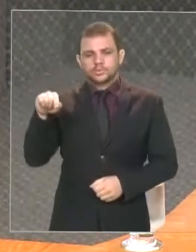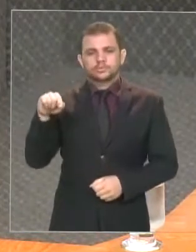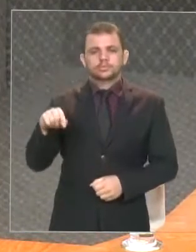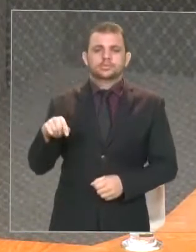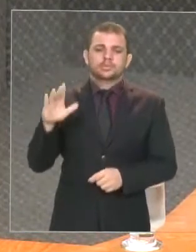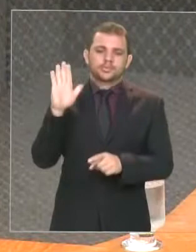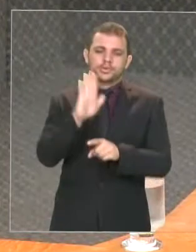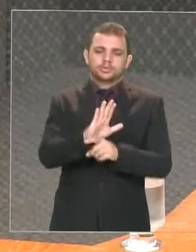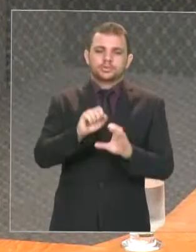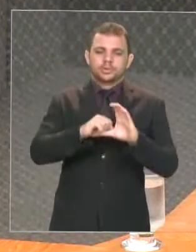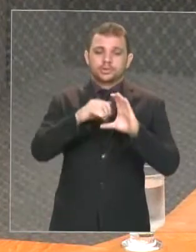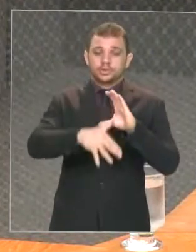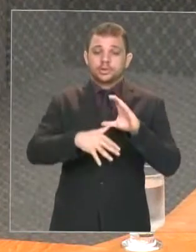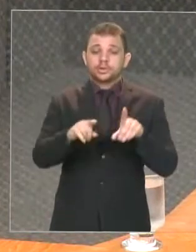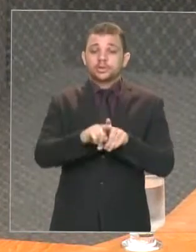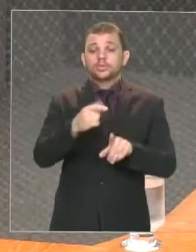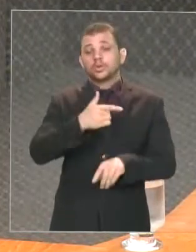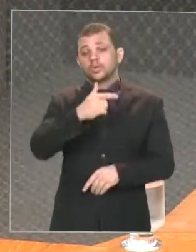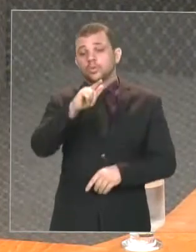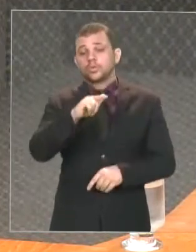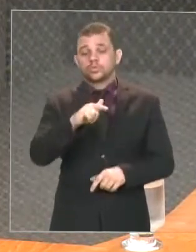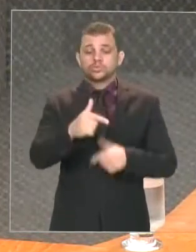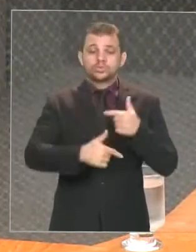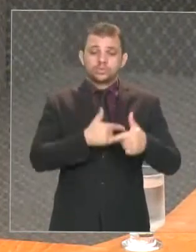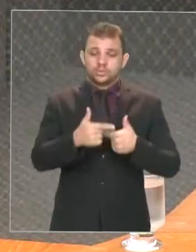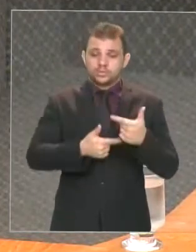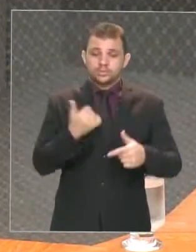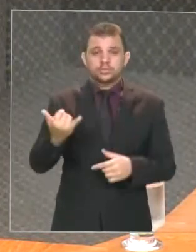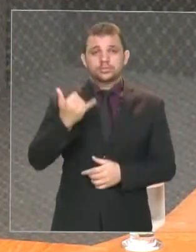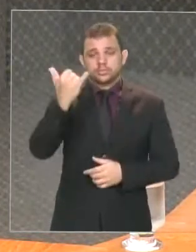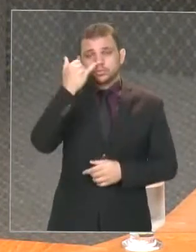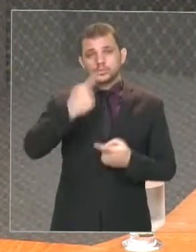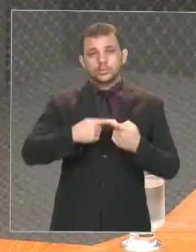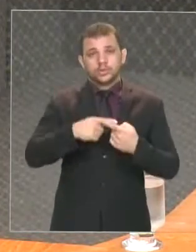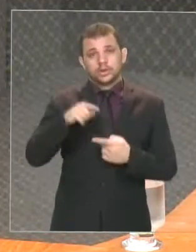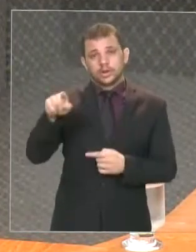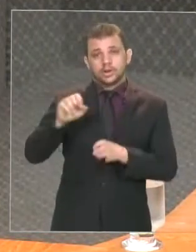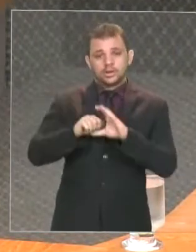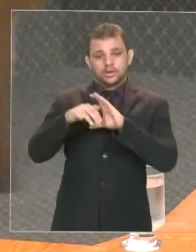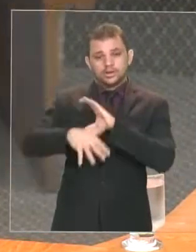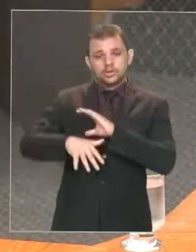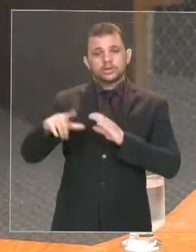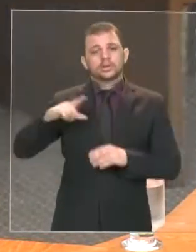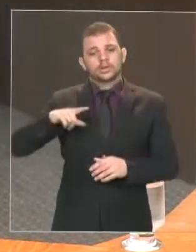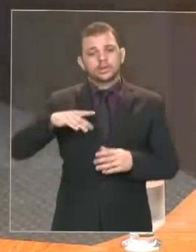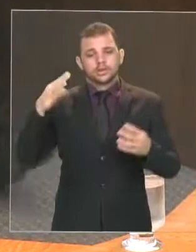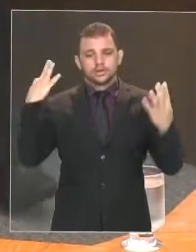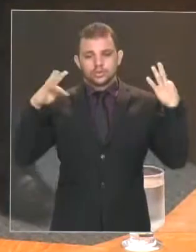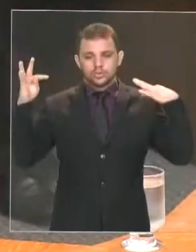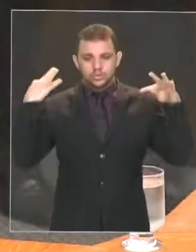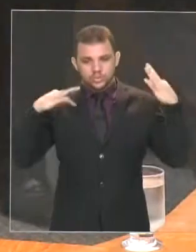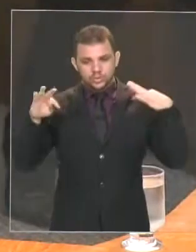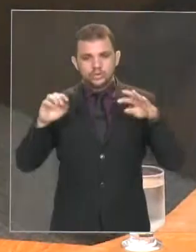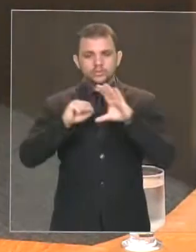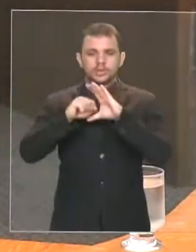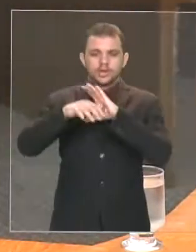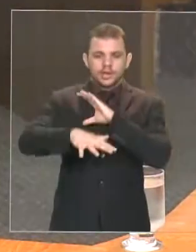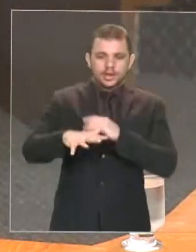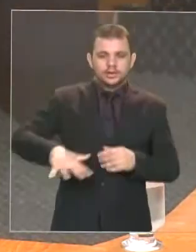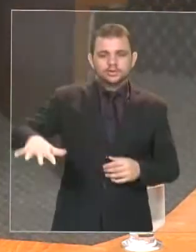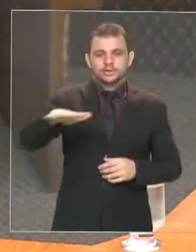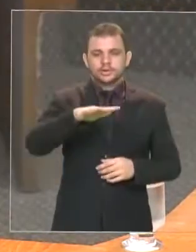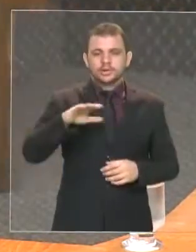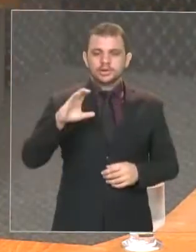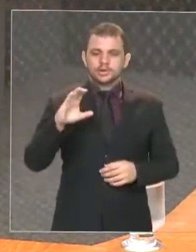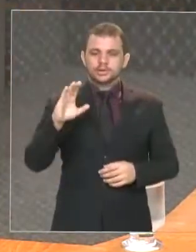para o município, que é um município turístico, que tem a vocação turística das cachoeiras, da Chapada das Mesas, é